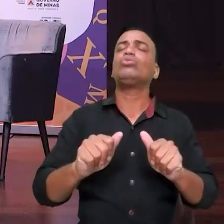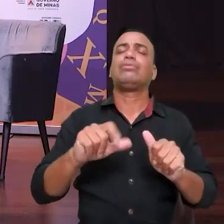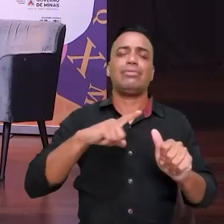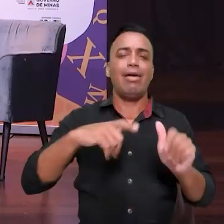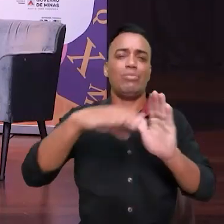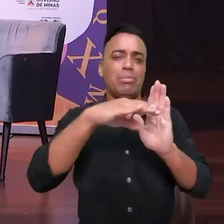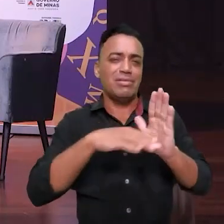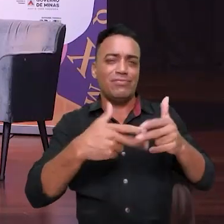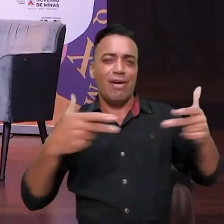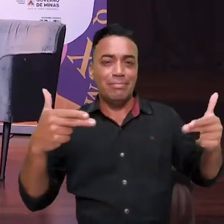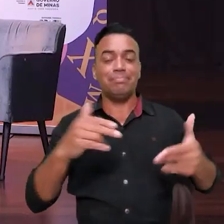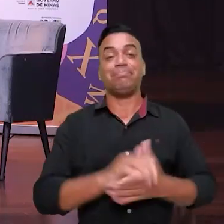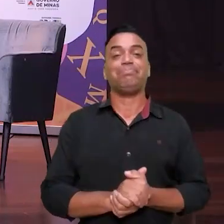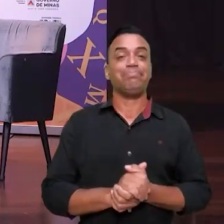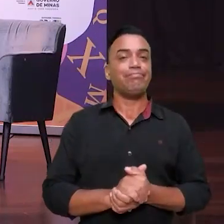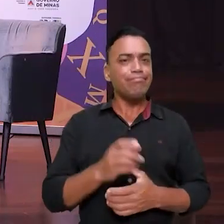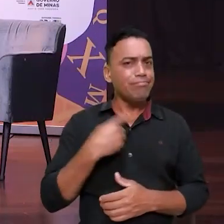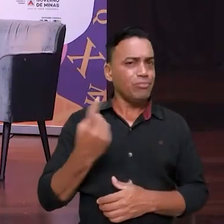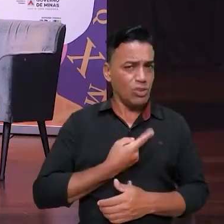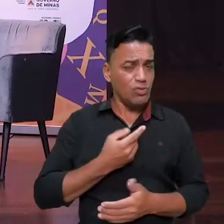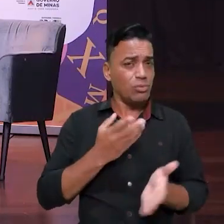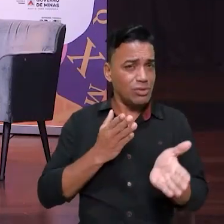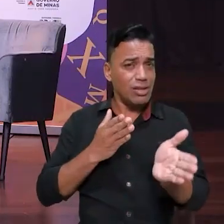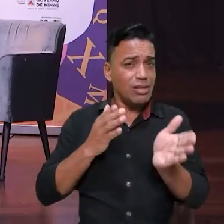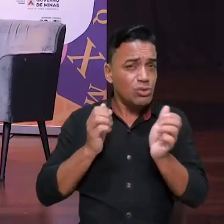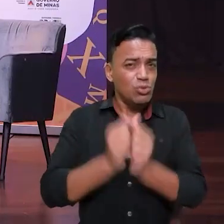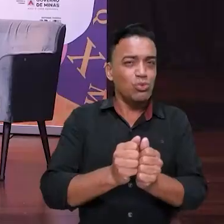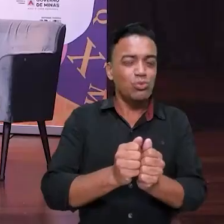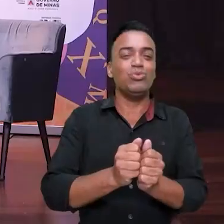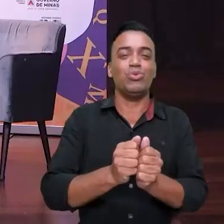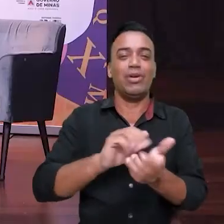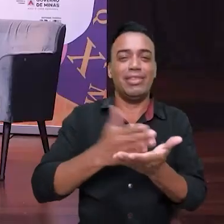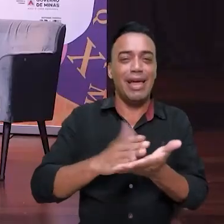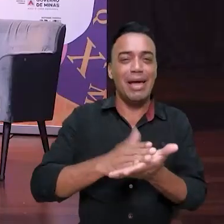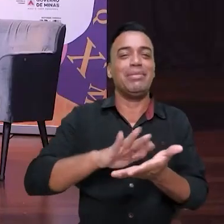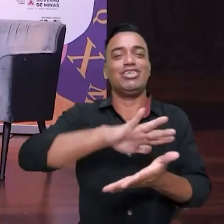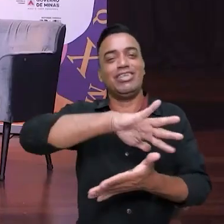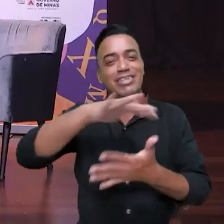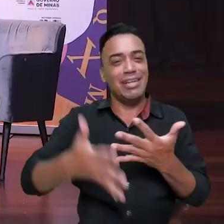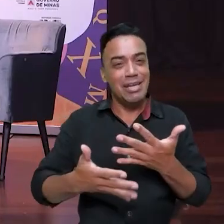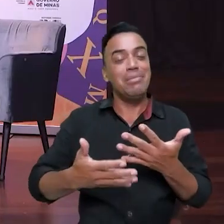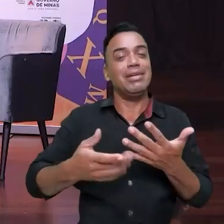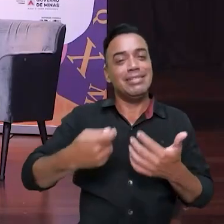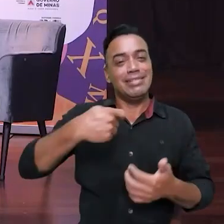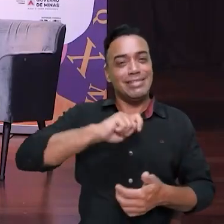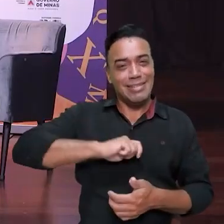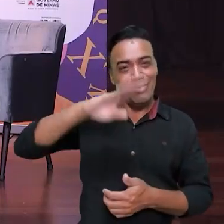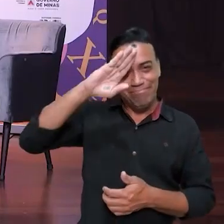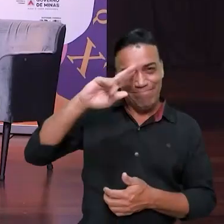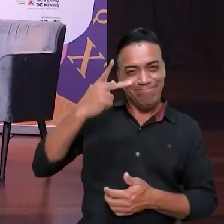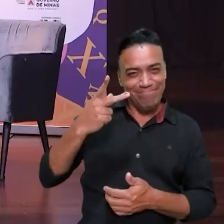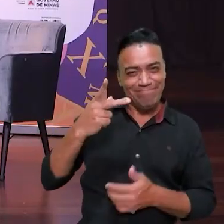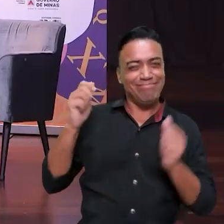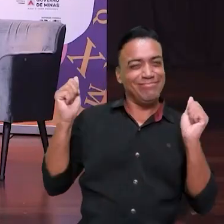segunda e última poltrona da esquerda para a direita. Ele é um homem branco de cabelos curtos rente à cabeça de tom branco. Possui